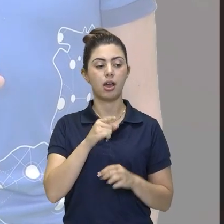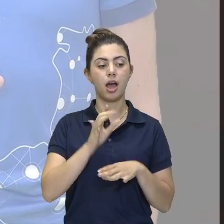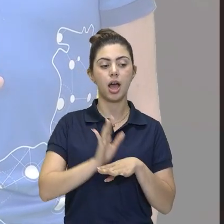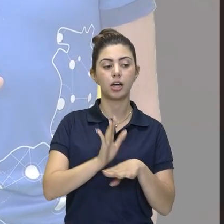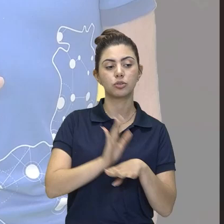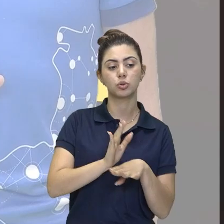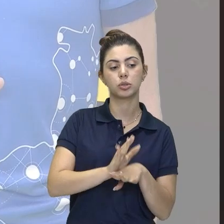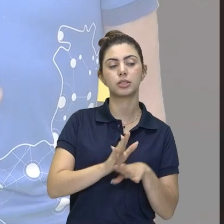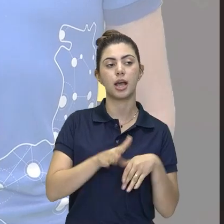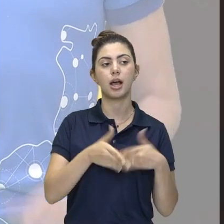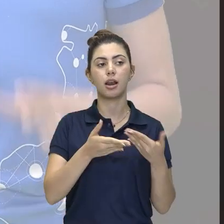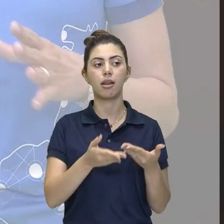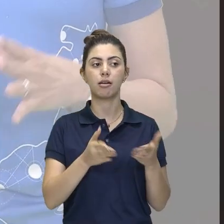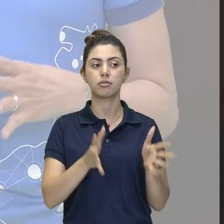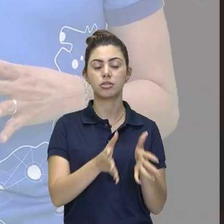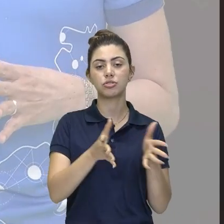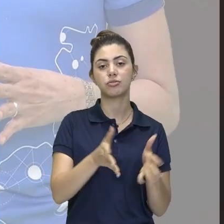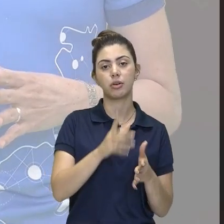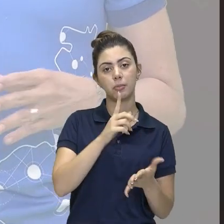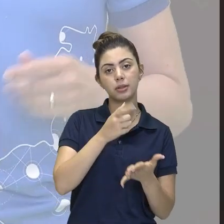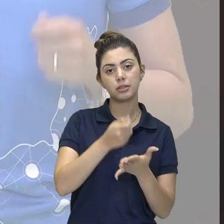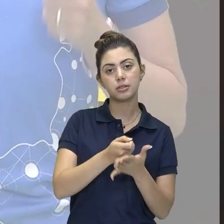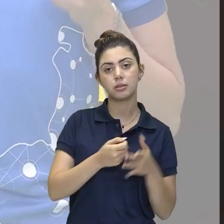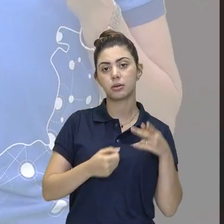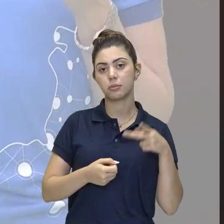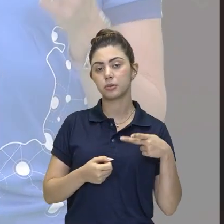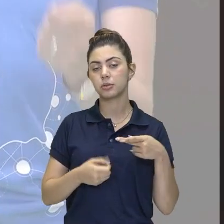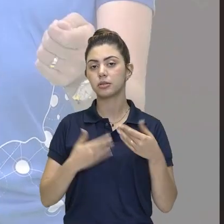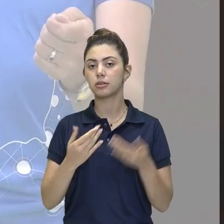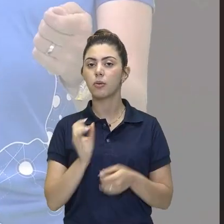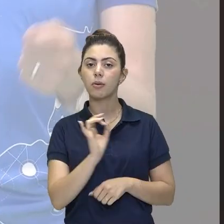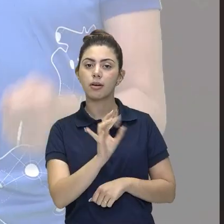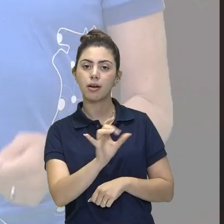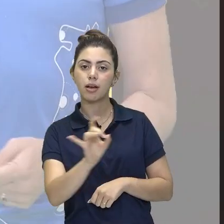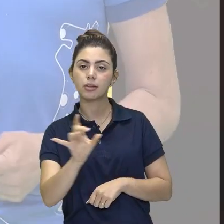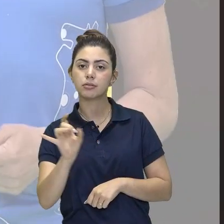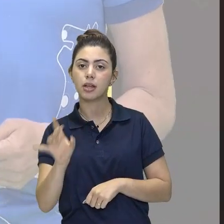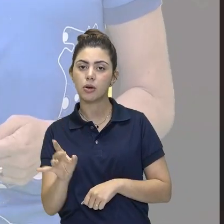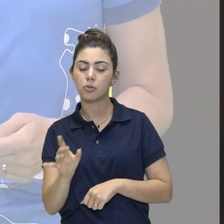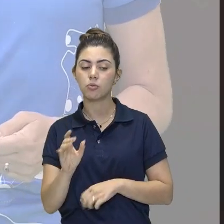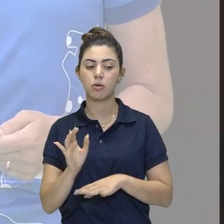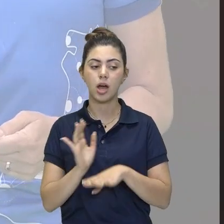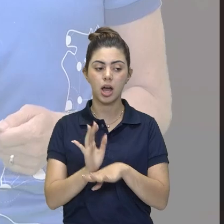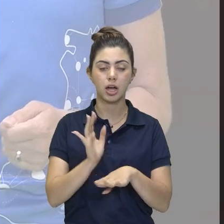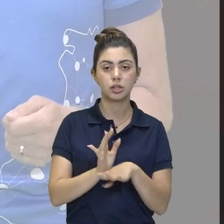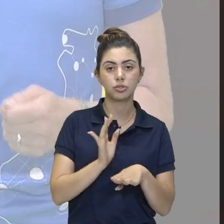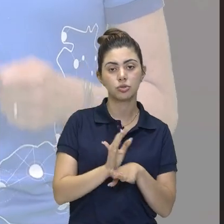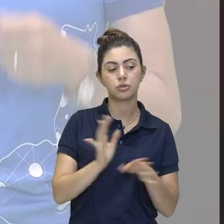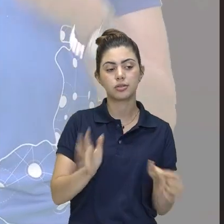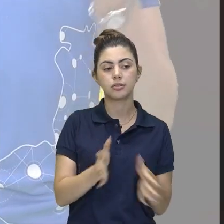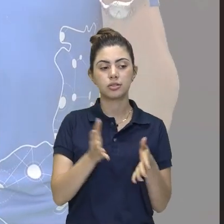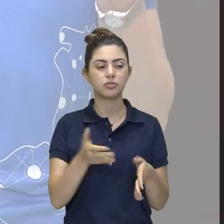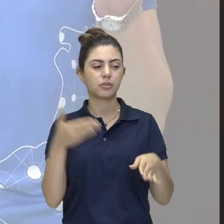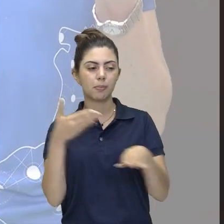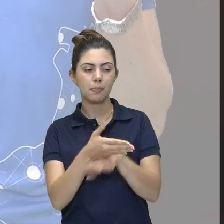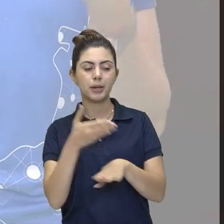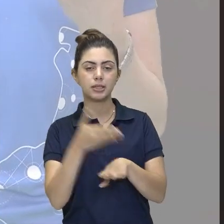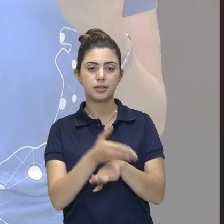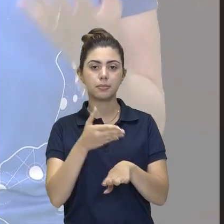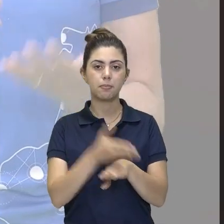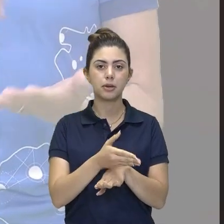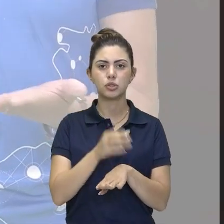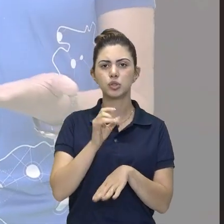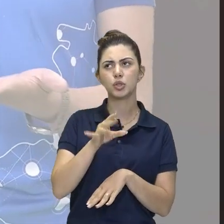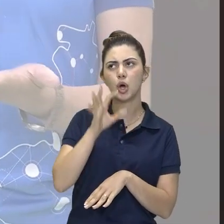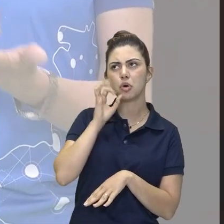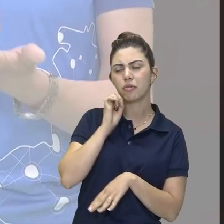decisão política. Quando cada um de nós contribui de forma direta, participativa, não só ouvindo, não